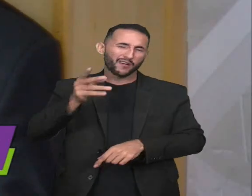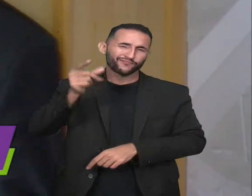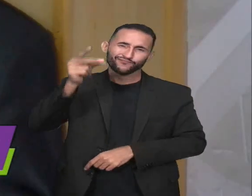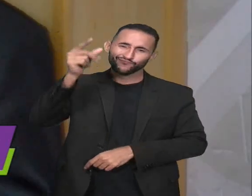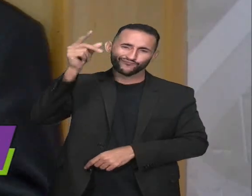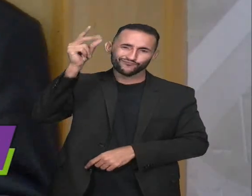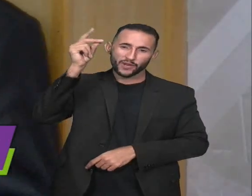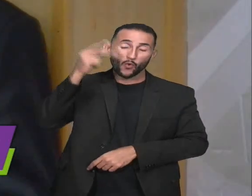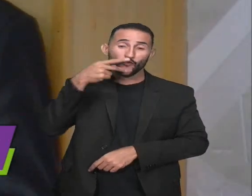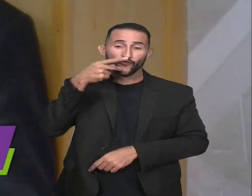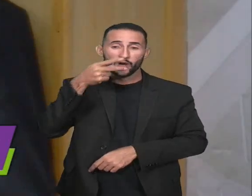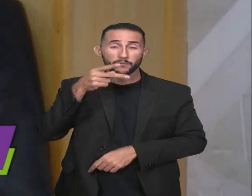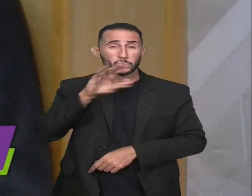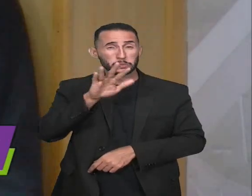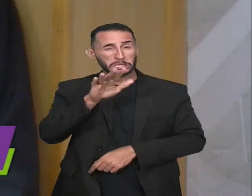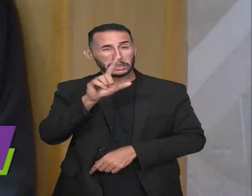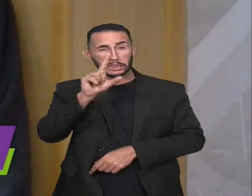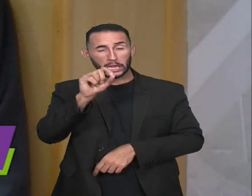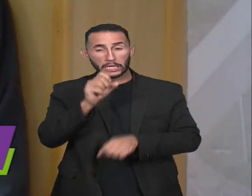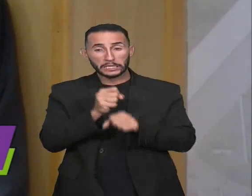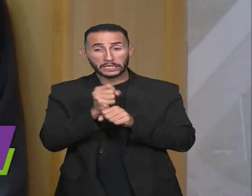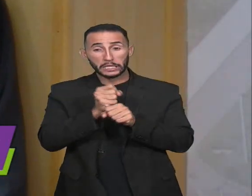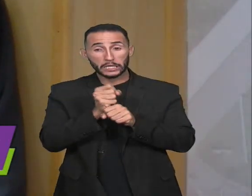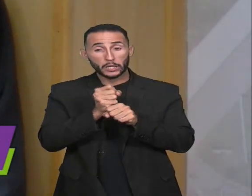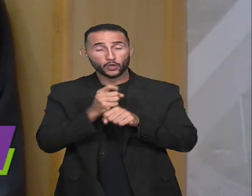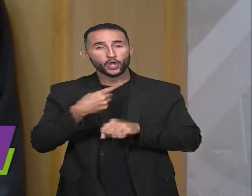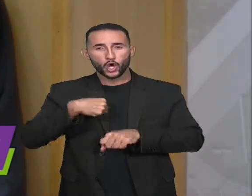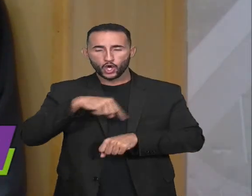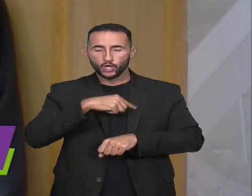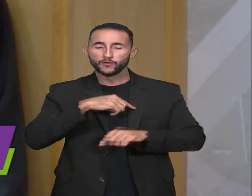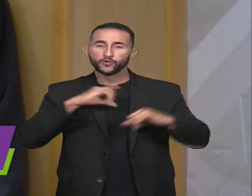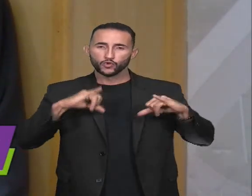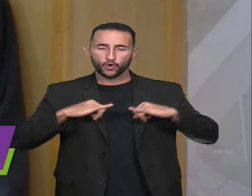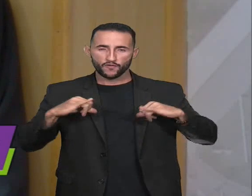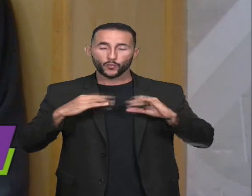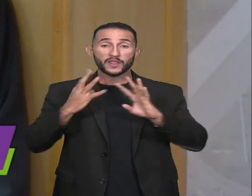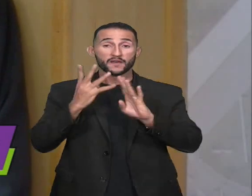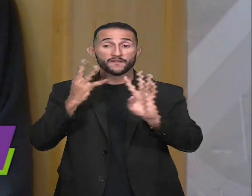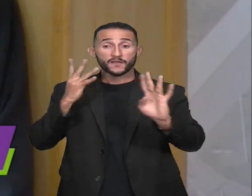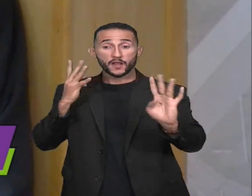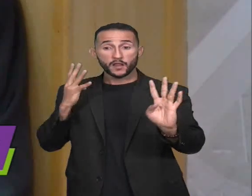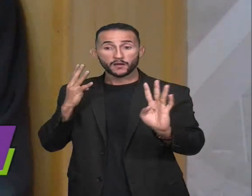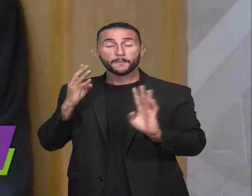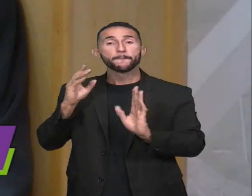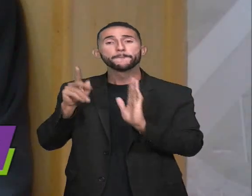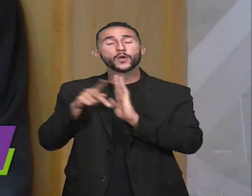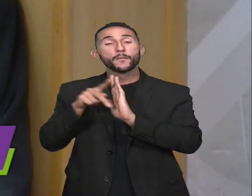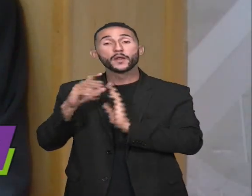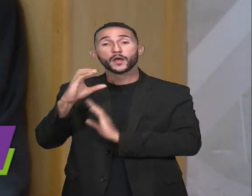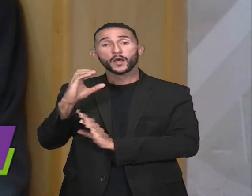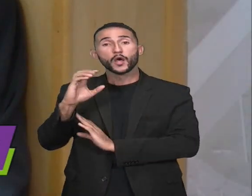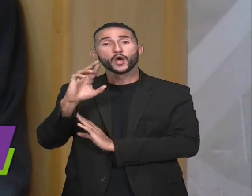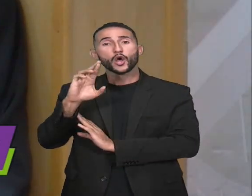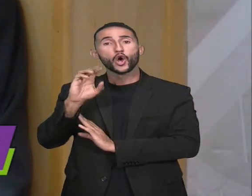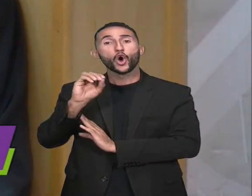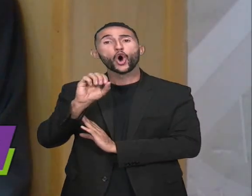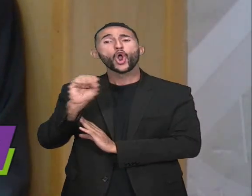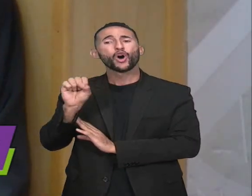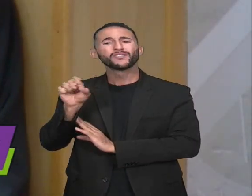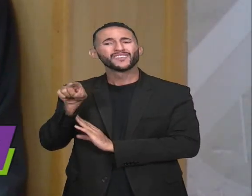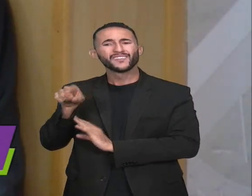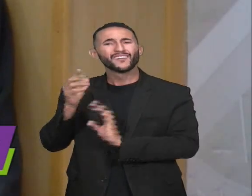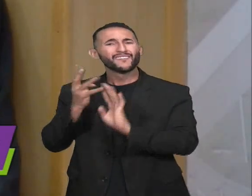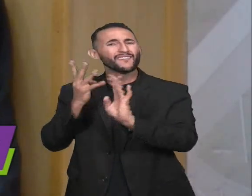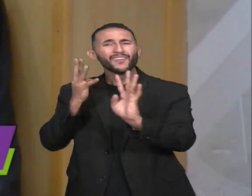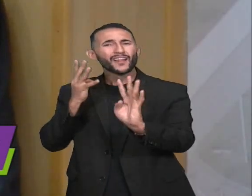eu posso dizer que mais de 10 anos a gente sofre com essa fila do Cross e essa fila a gente pode dizer que é uma fila que